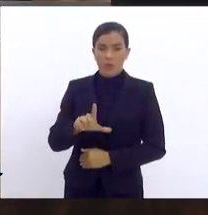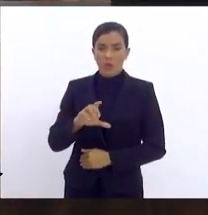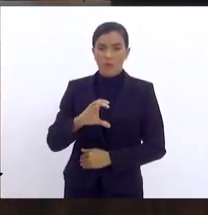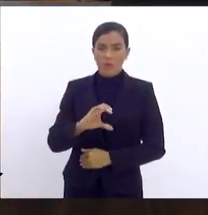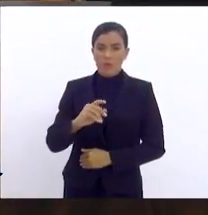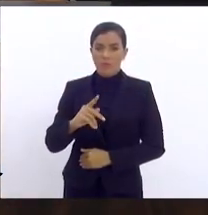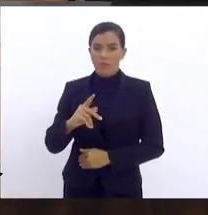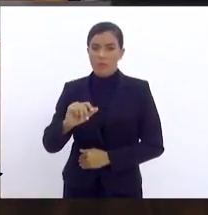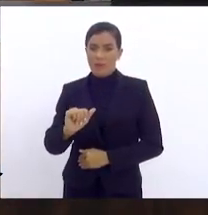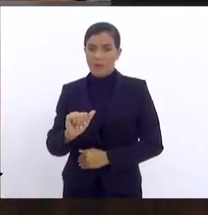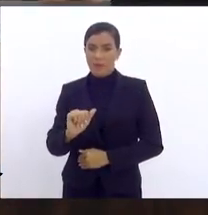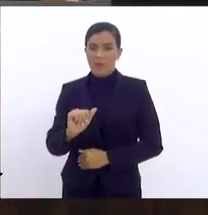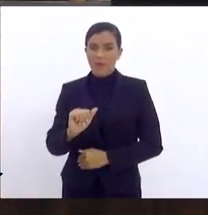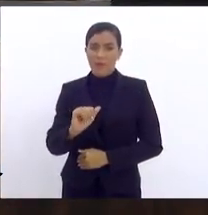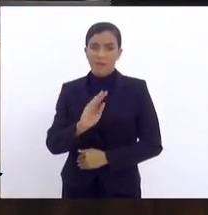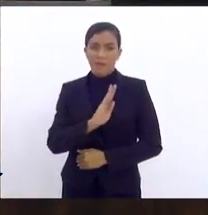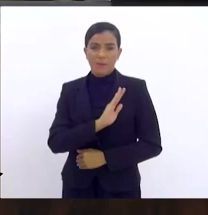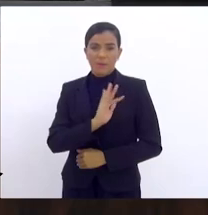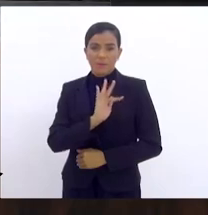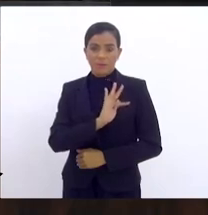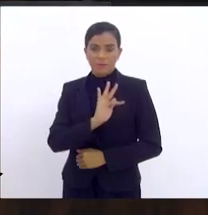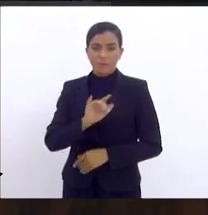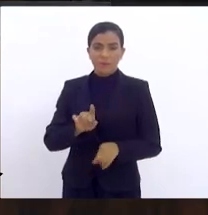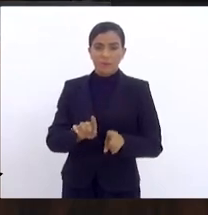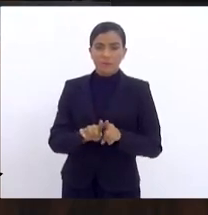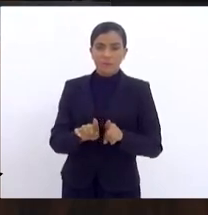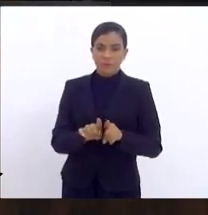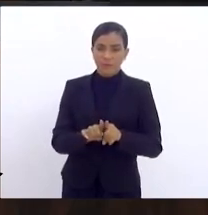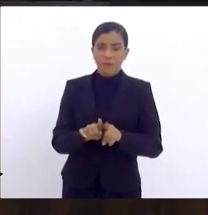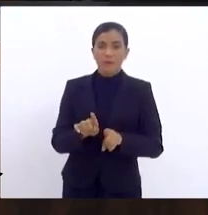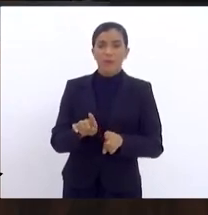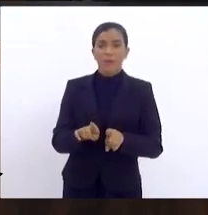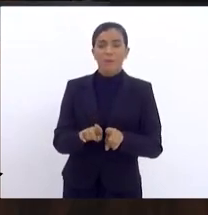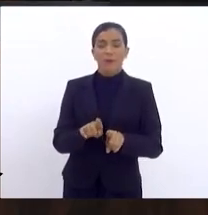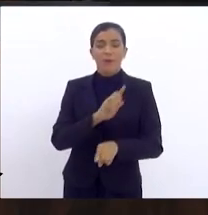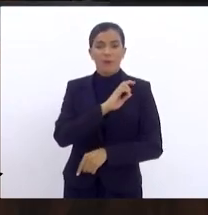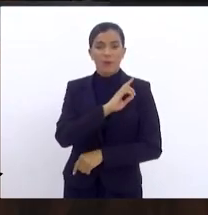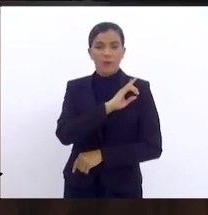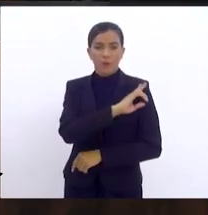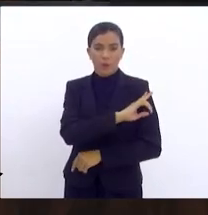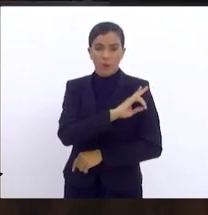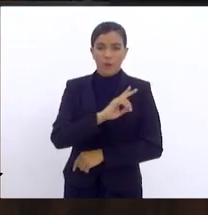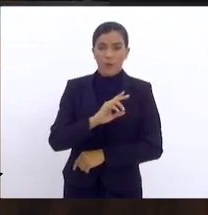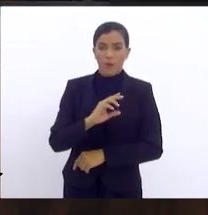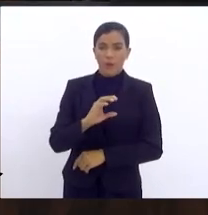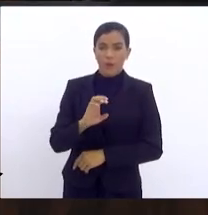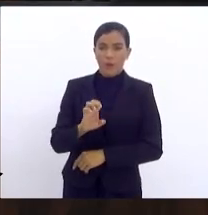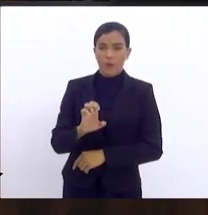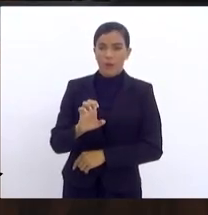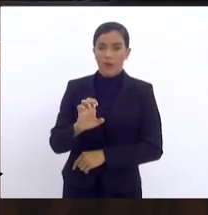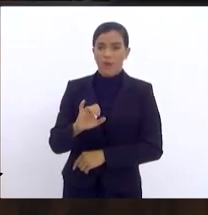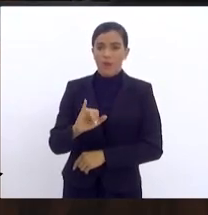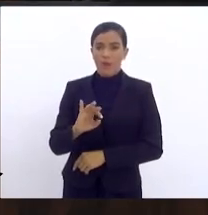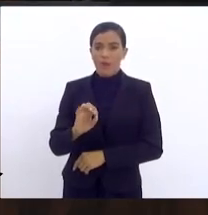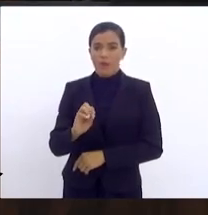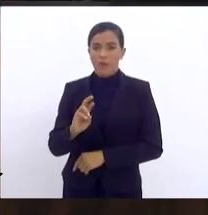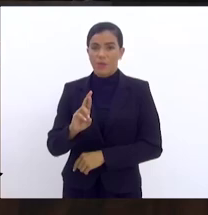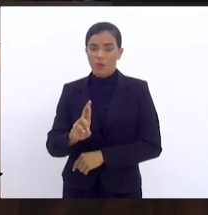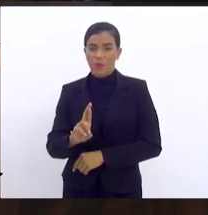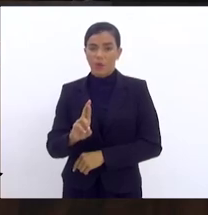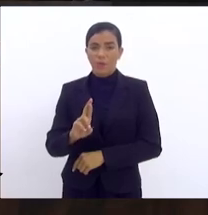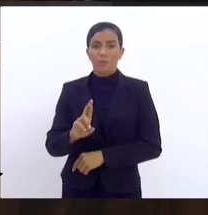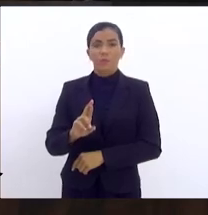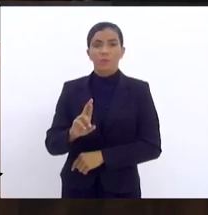Baixada Fluminense agradeço a presença do coronel Heitor Pereira comandante do décimo quinto